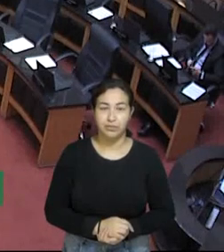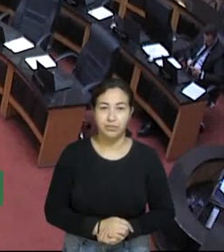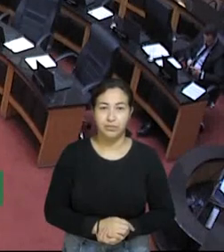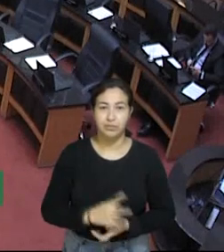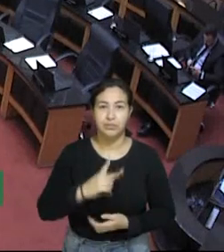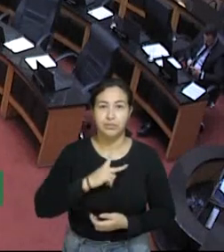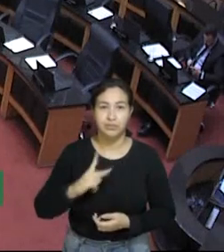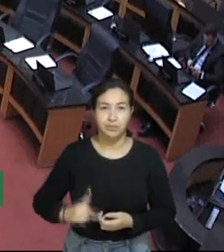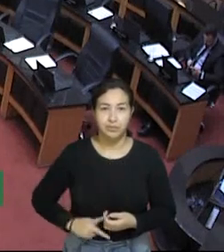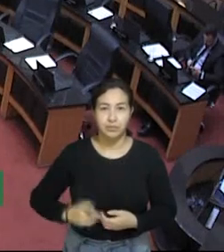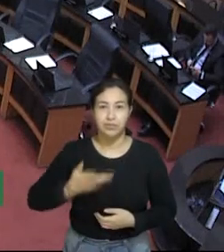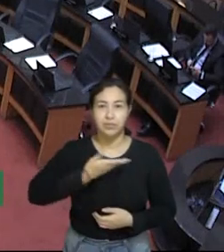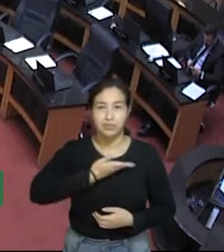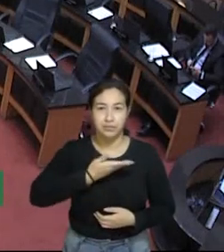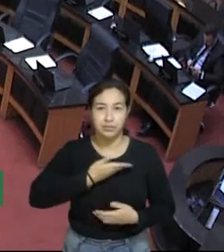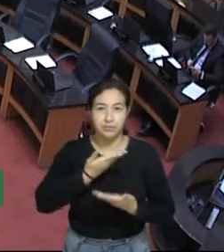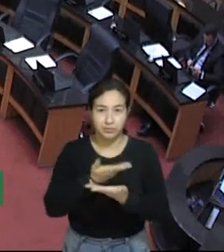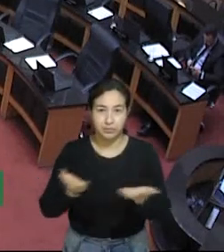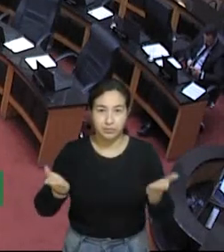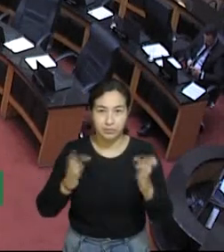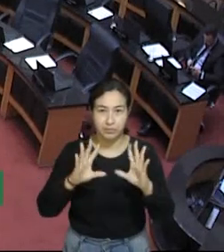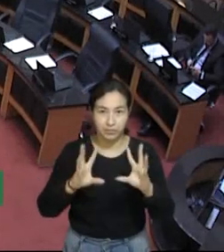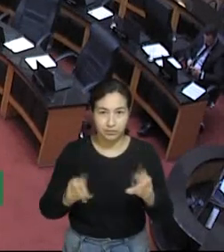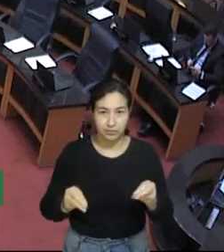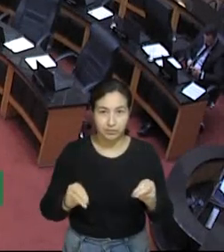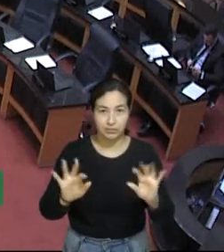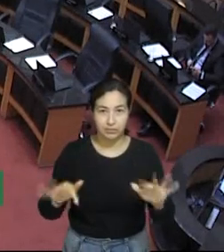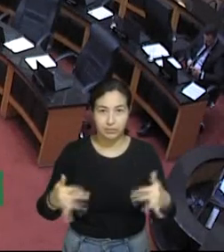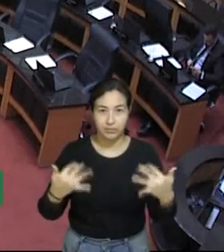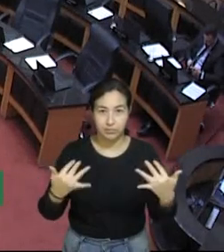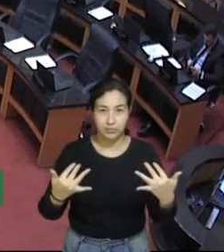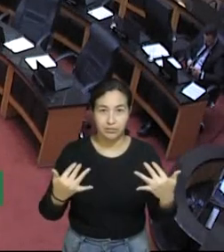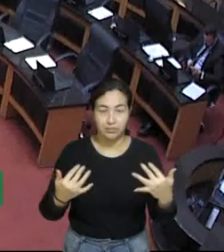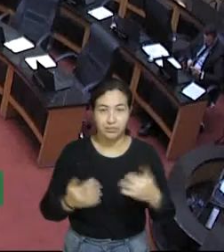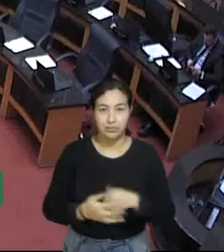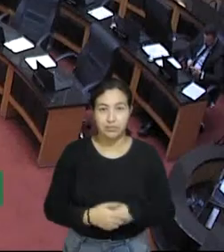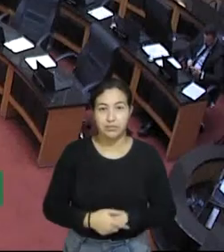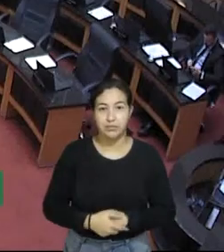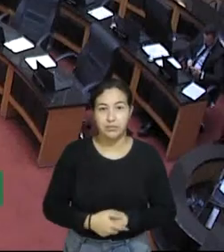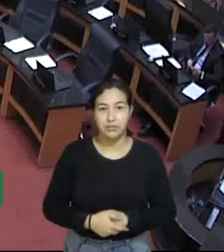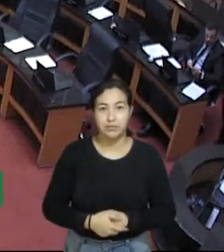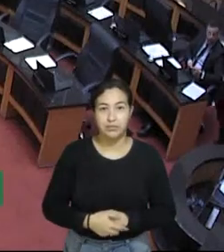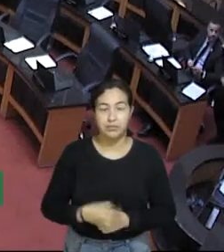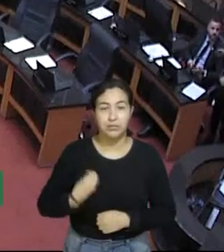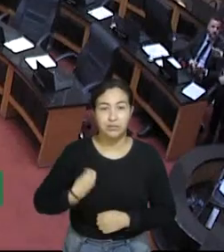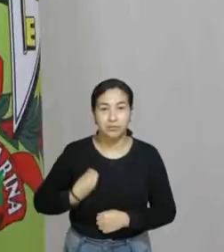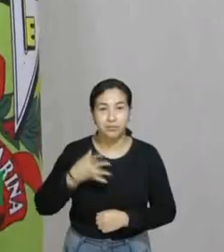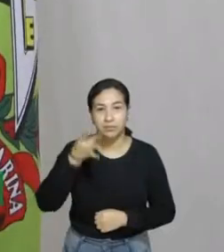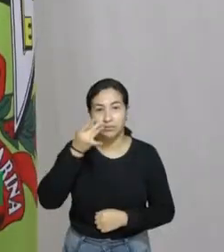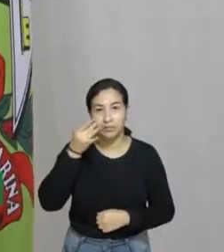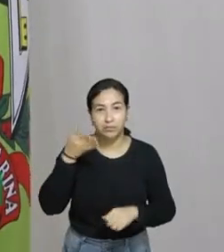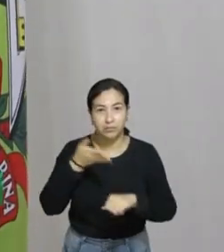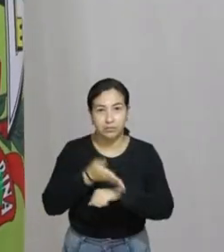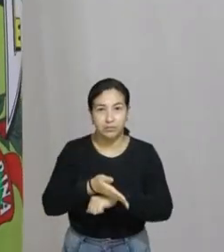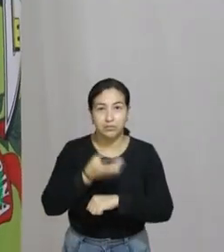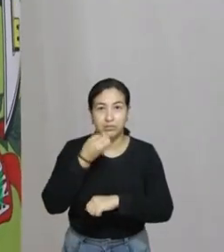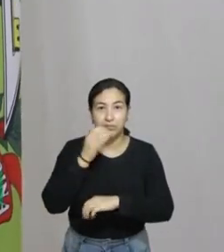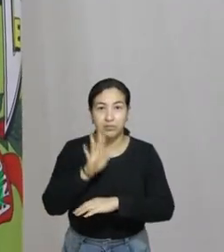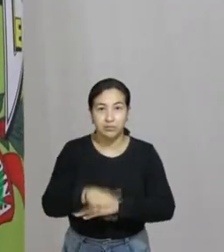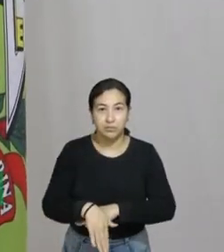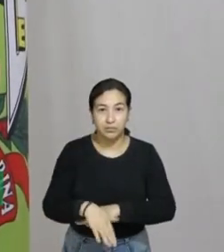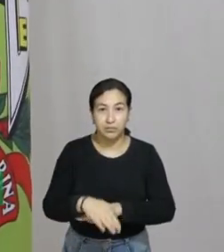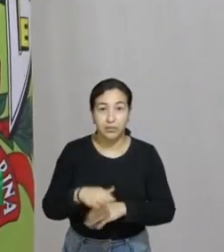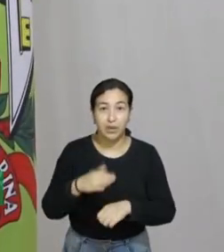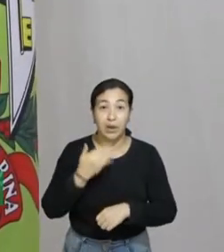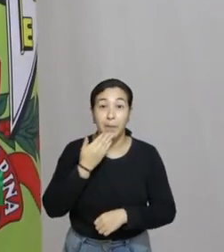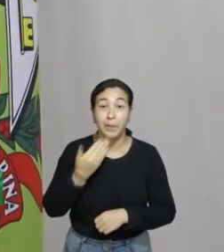Presidente, colegas deputados e deputadas, público que nos acompanha presencialmente pela TVA, meu muito boa tarde. Esse